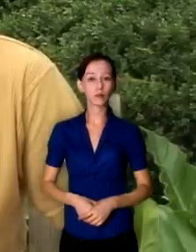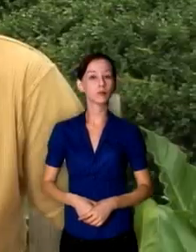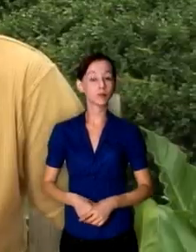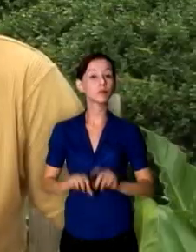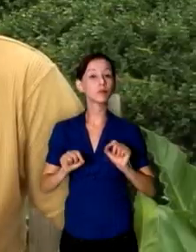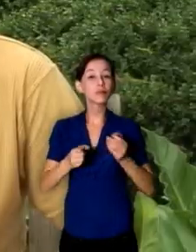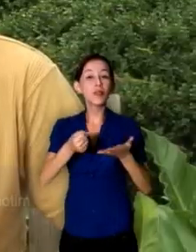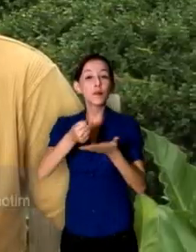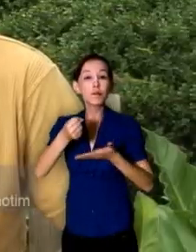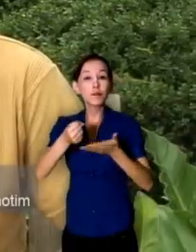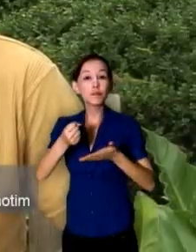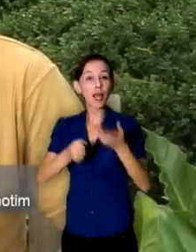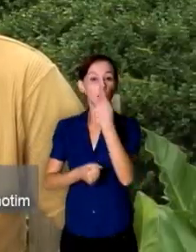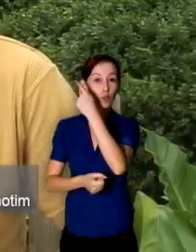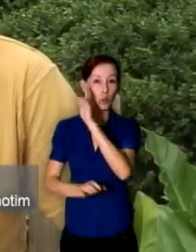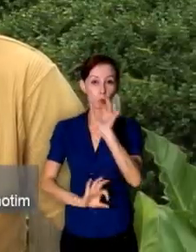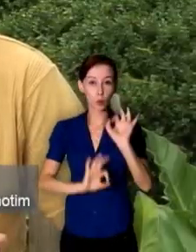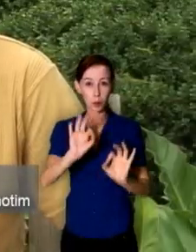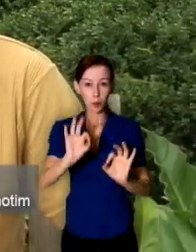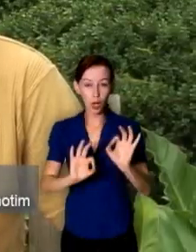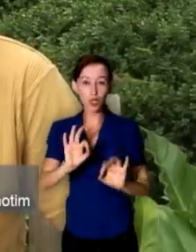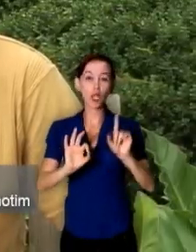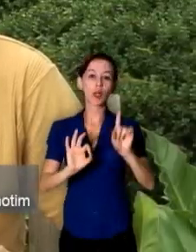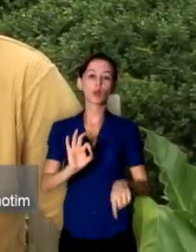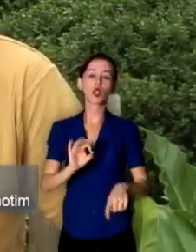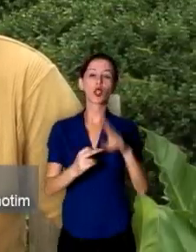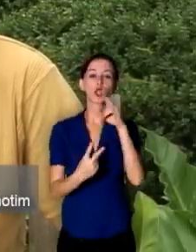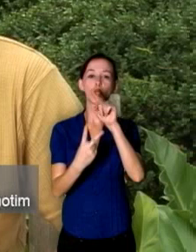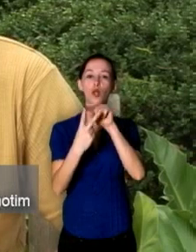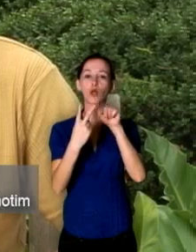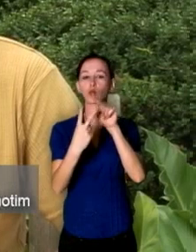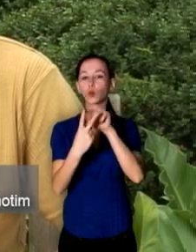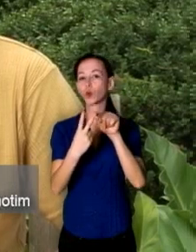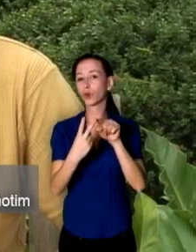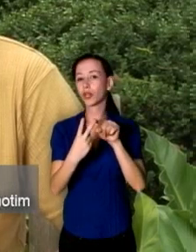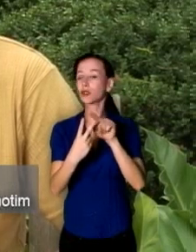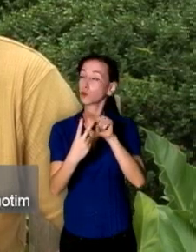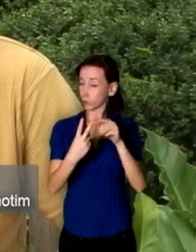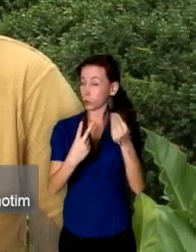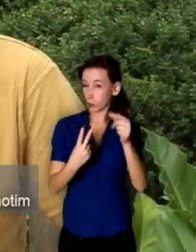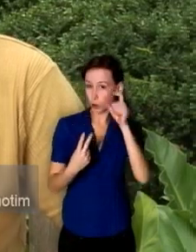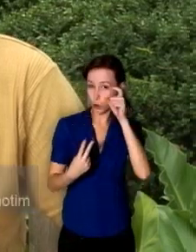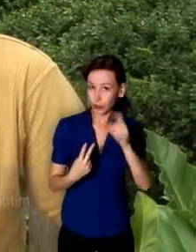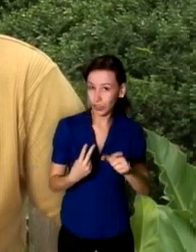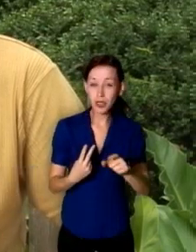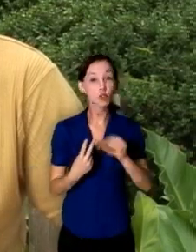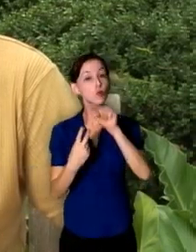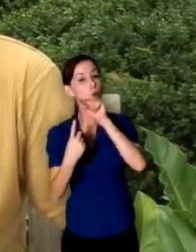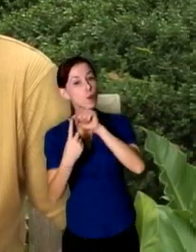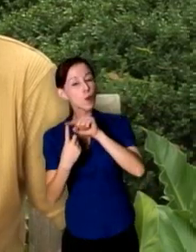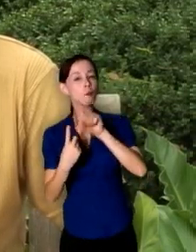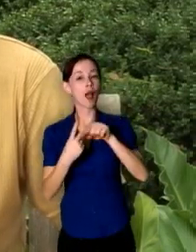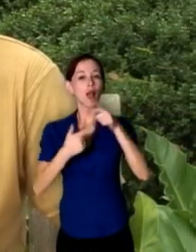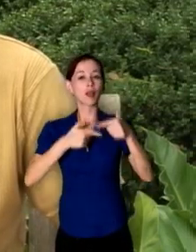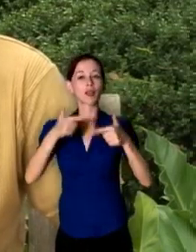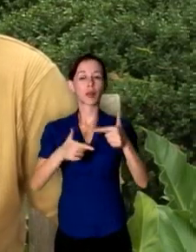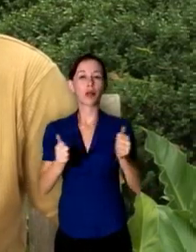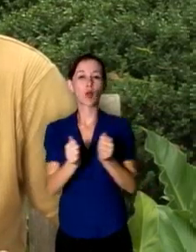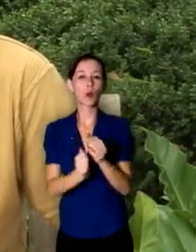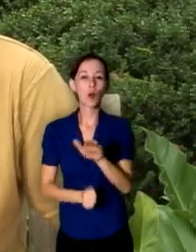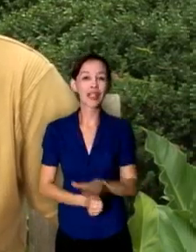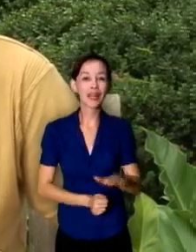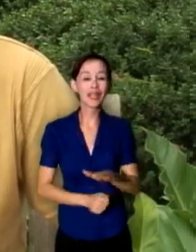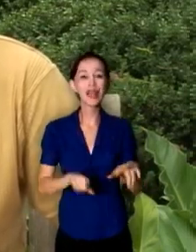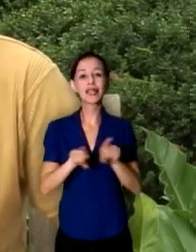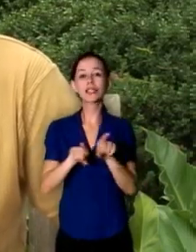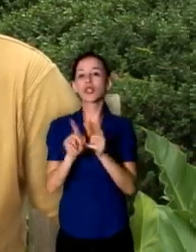O básico do nosso projeto são duas coisas interessantes. Uma, trabalhando com crianças e jovens